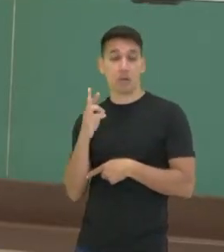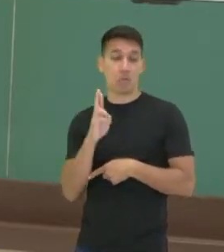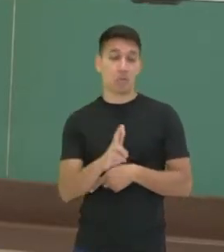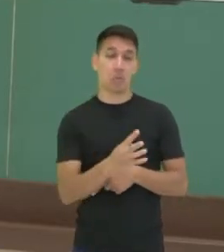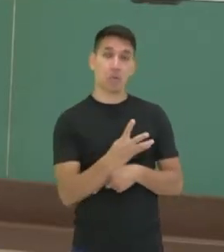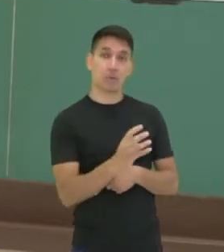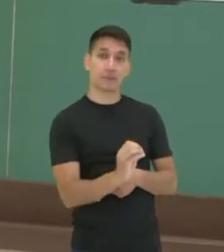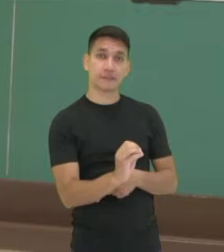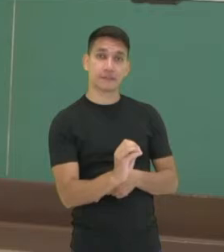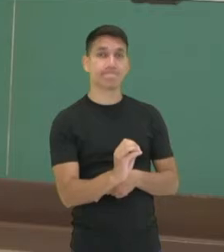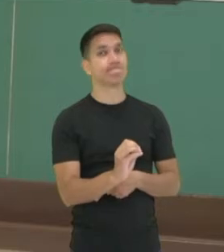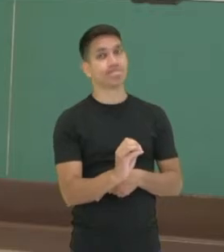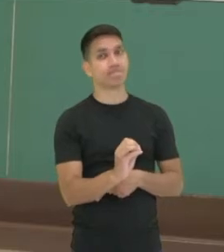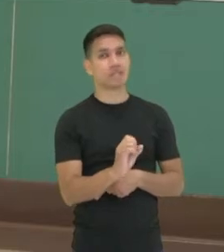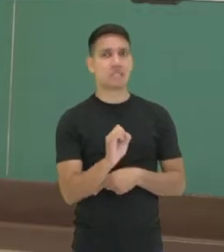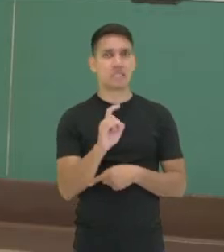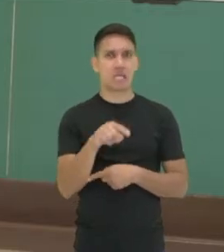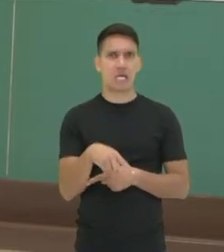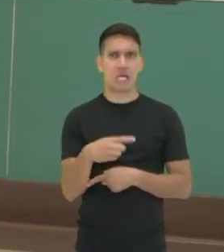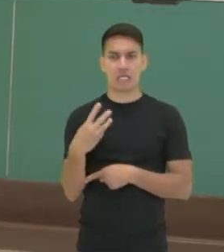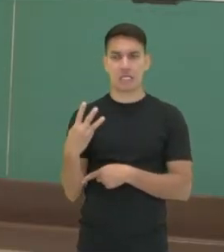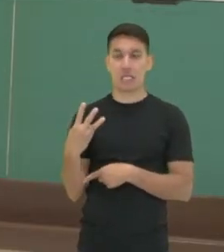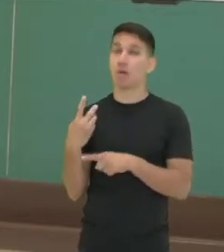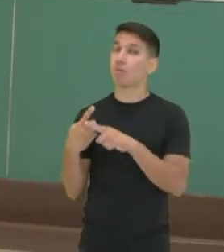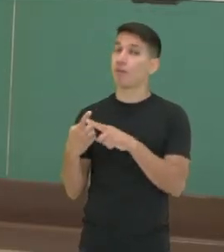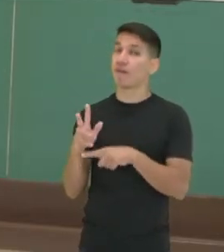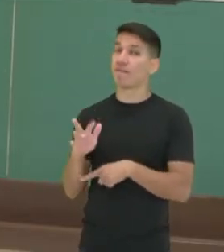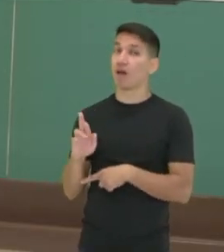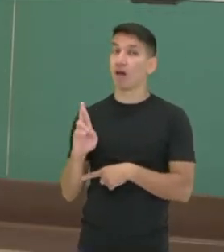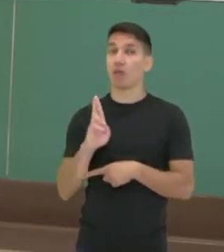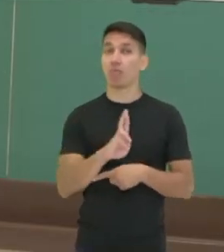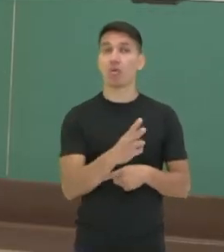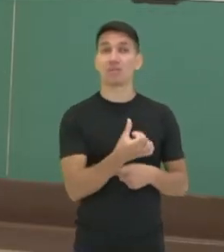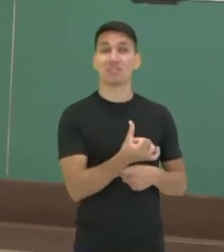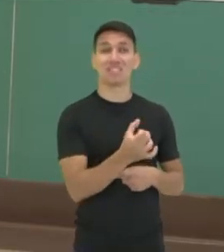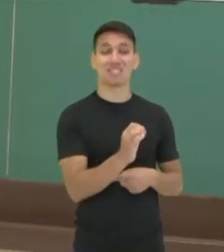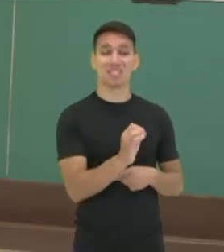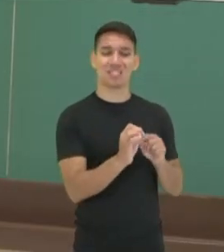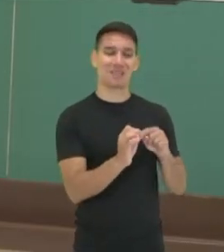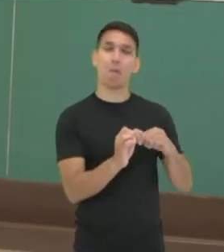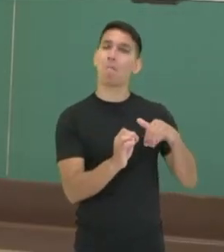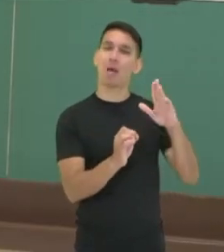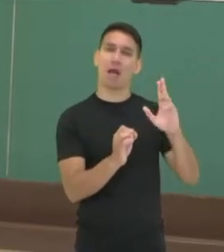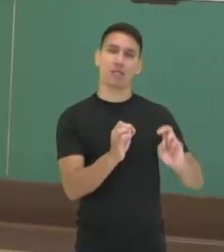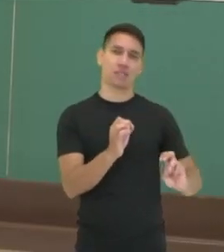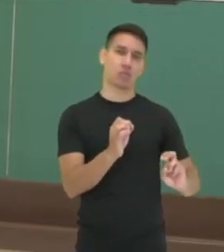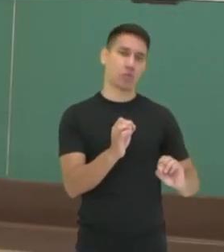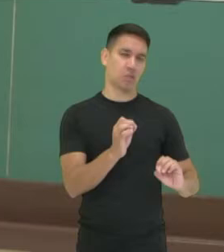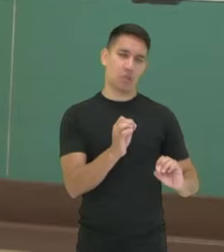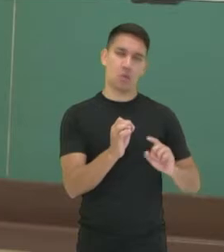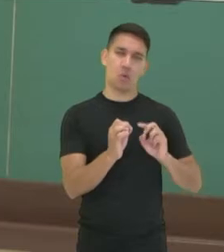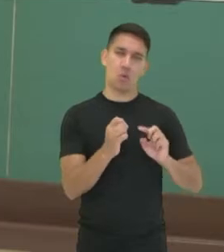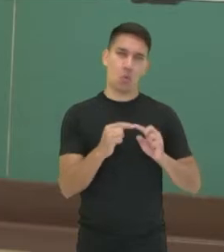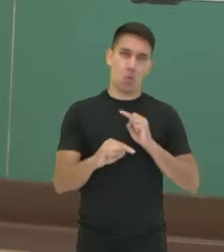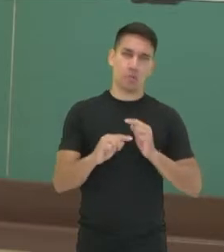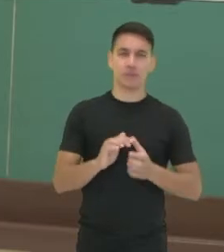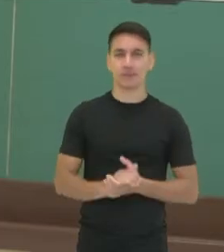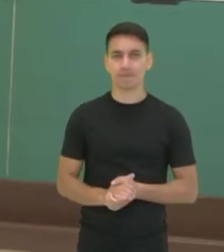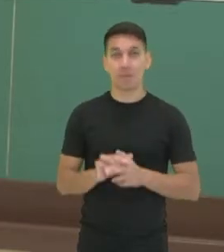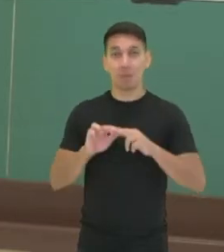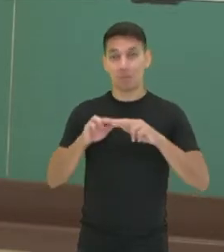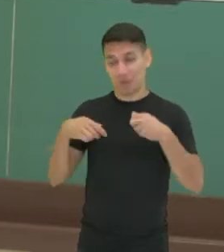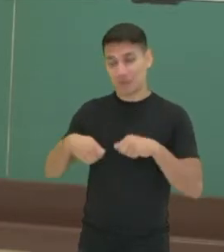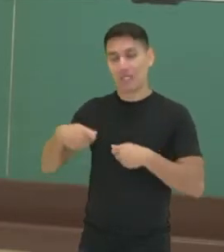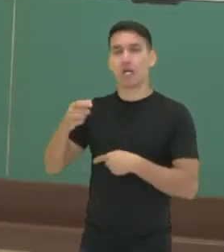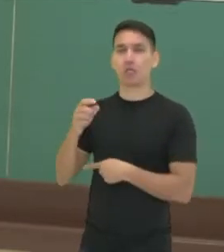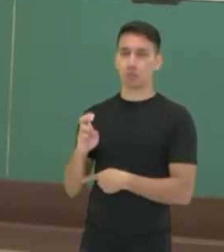aí. Se fosse o 3, já passava, né? Porque 3 vezes 20 dá 60, é maior do que 50. Então, tem que ser o 2